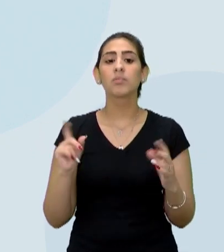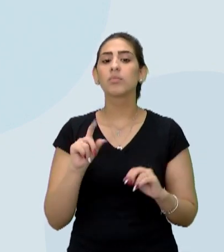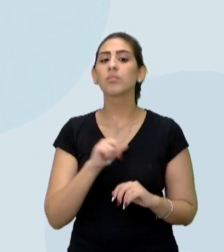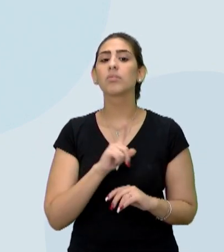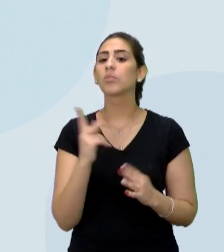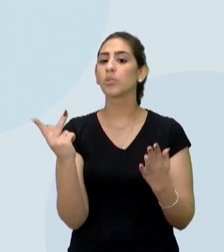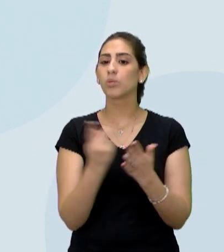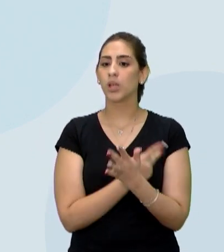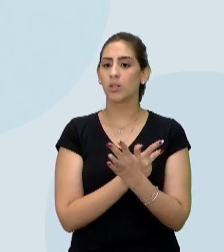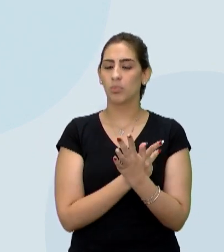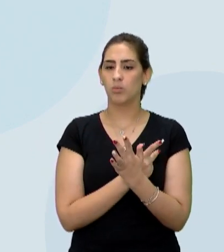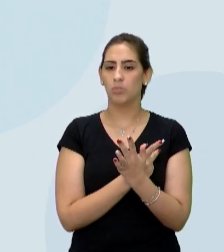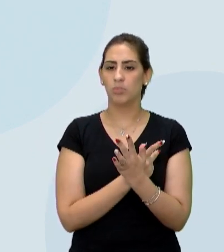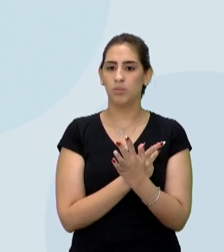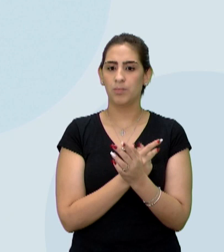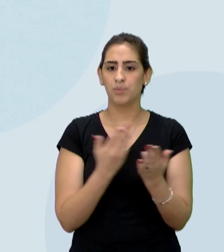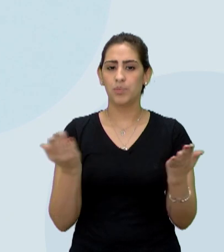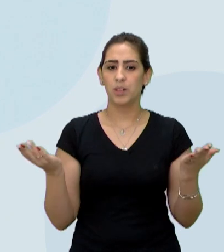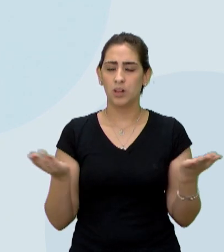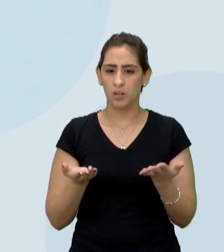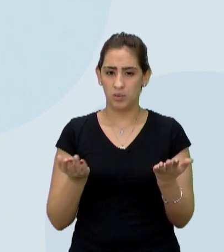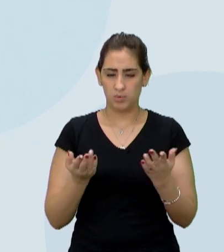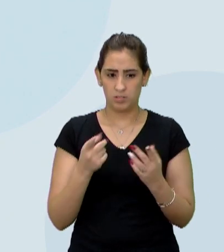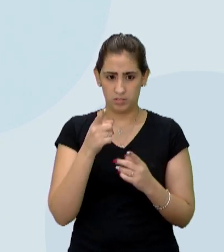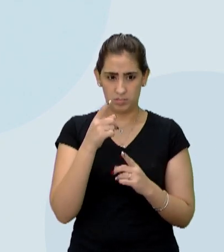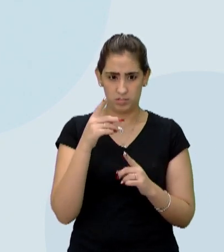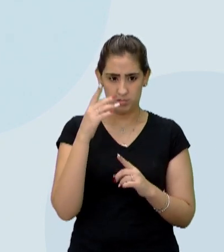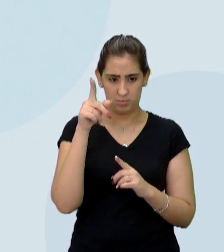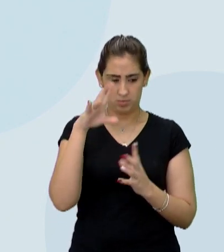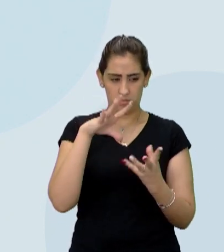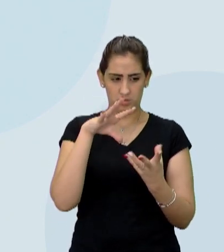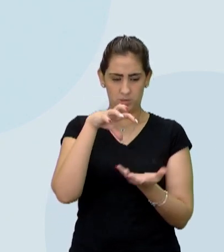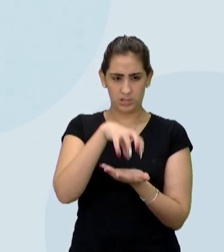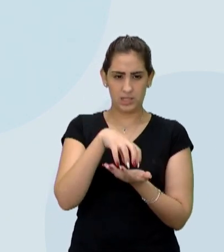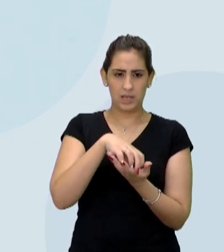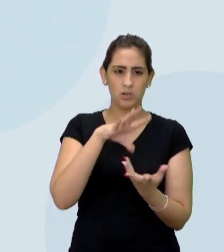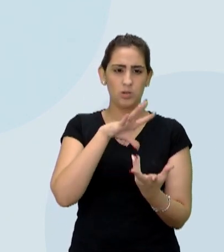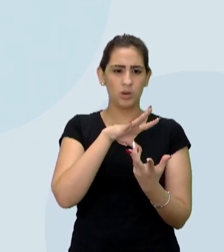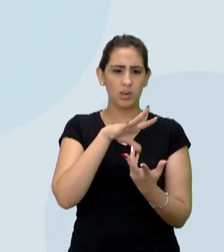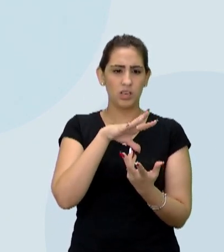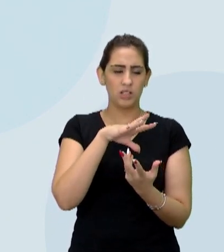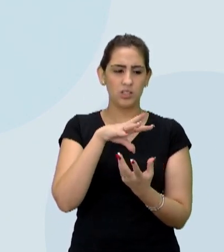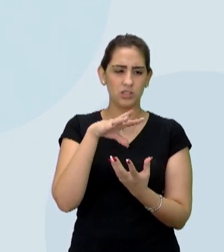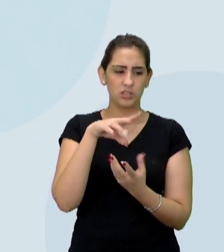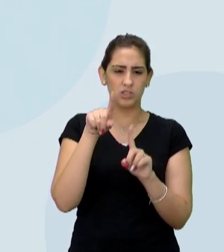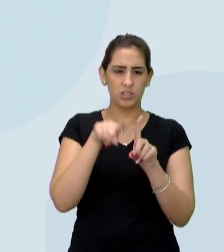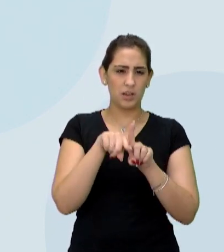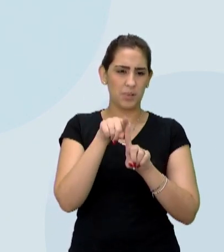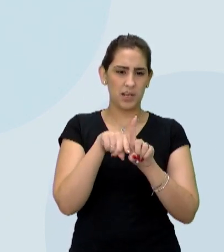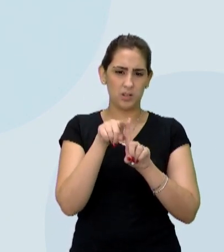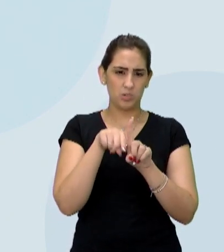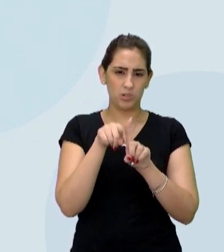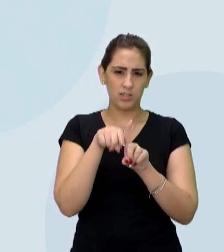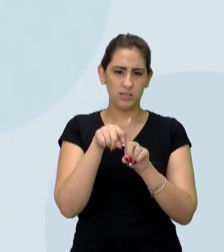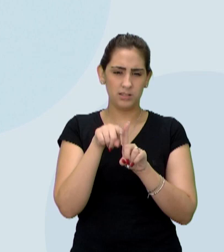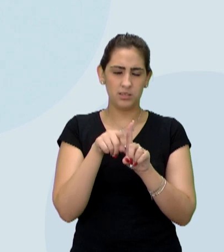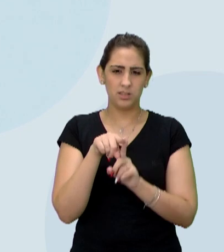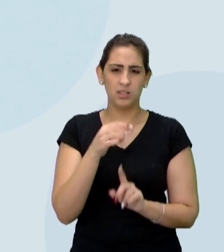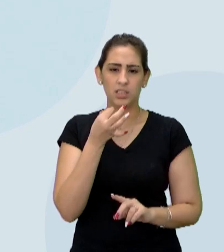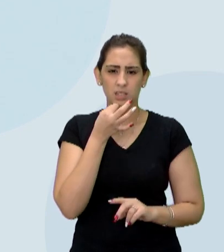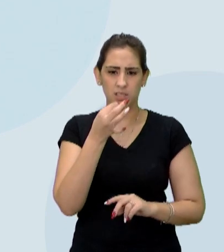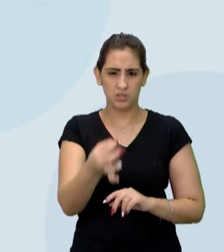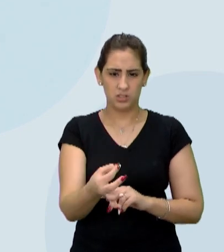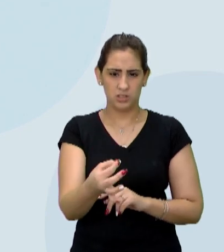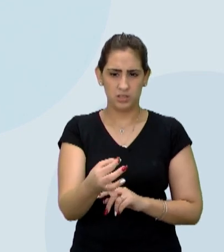nessa medição, pois de acordo com o centro meteorológico, a temperatura indicada por esse termômetro